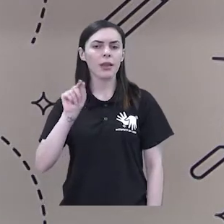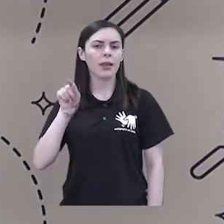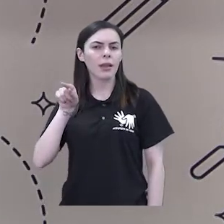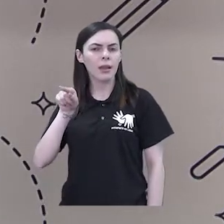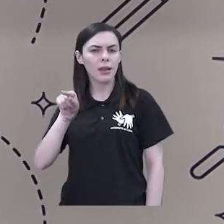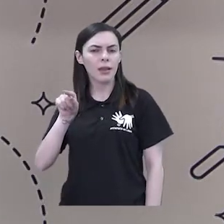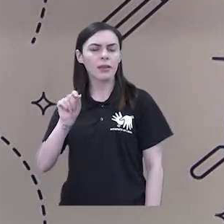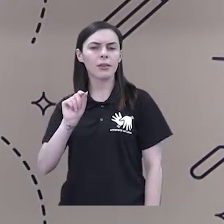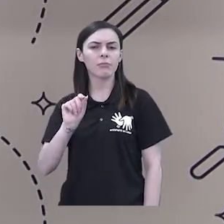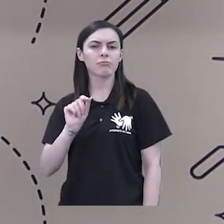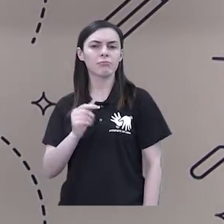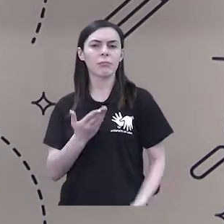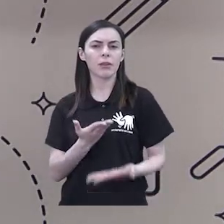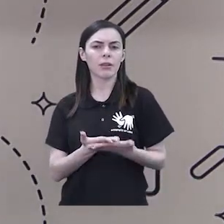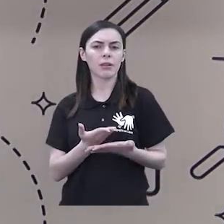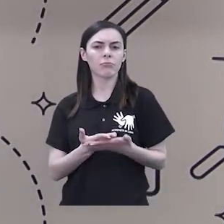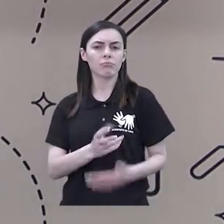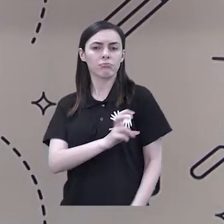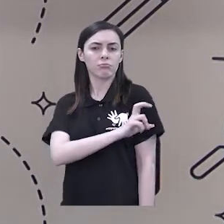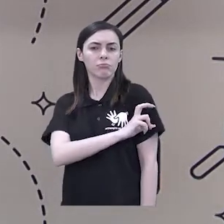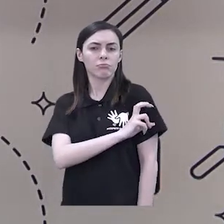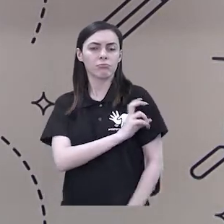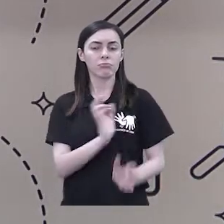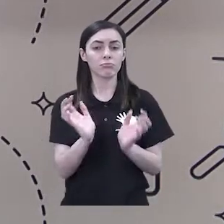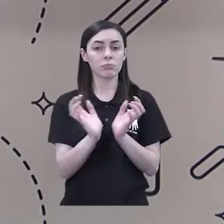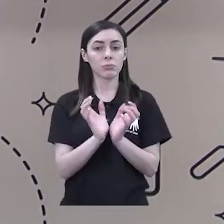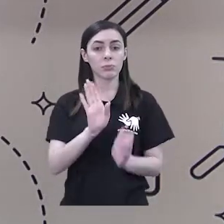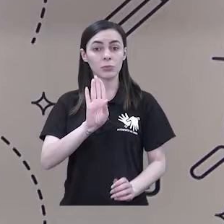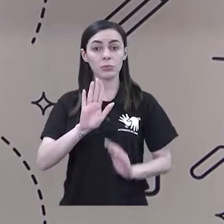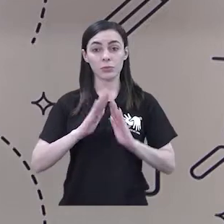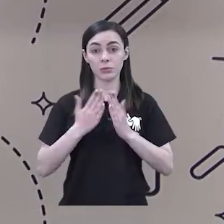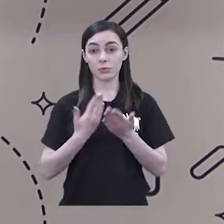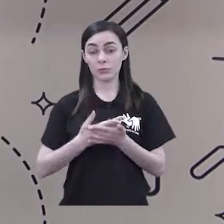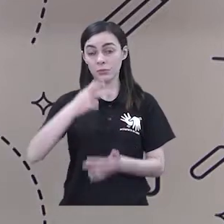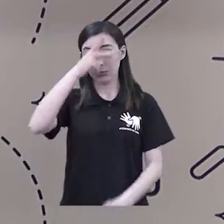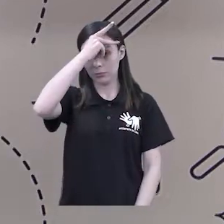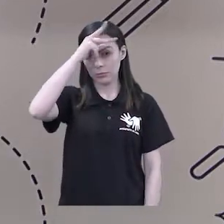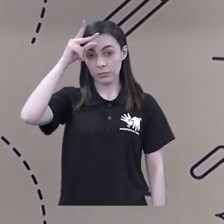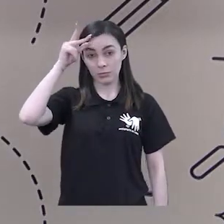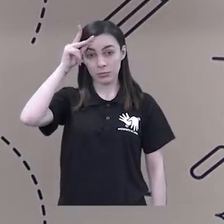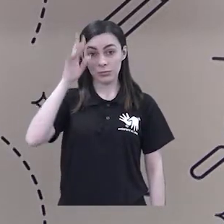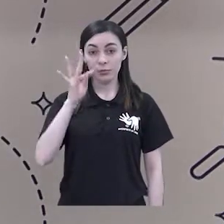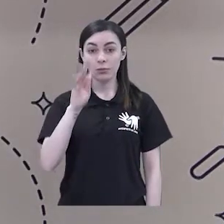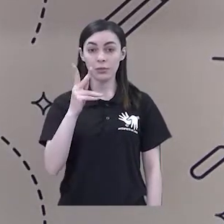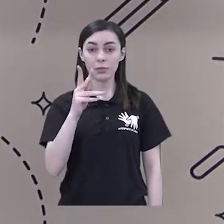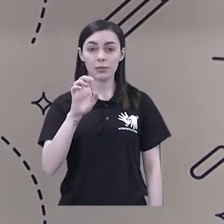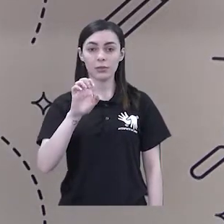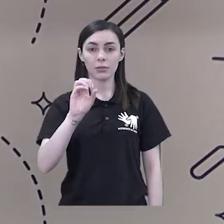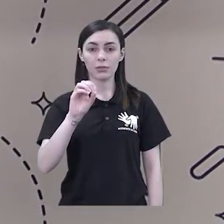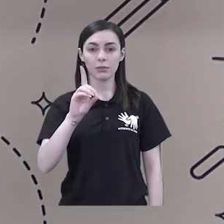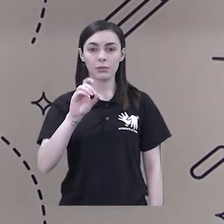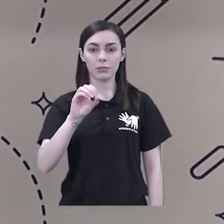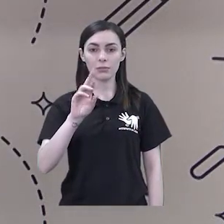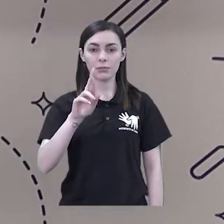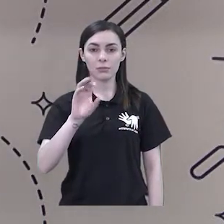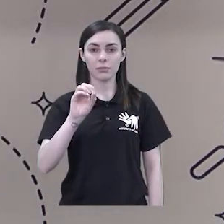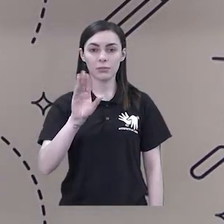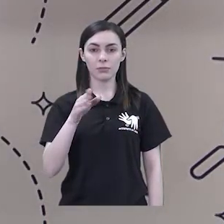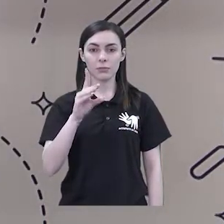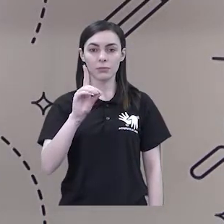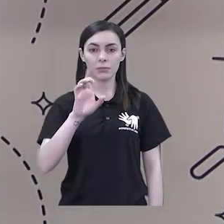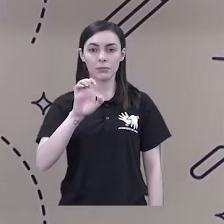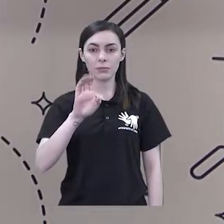Pimentel. Ela, que é lá do 5º ano B, da Escola Municipal Teodoro de